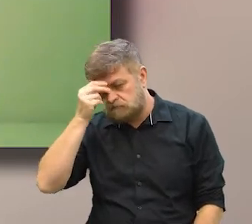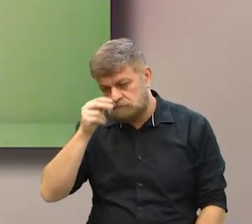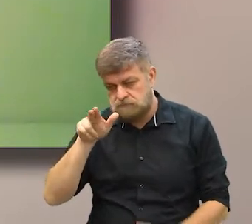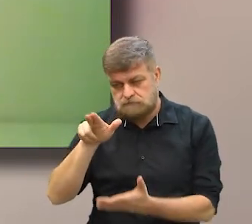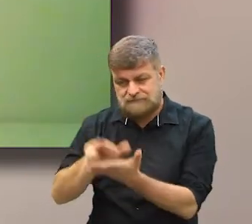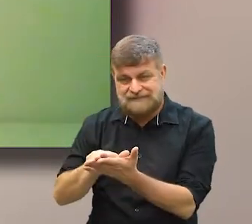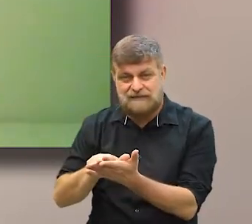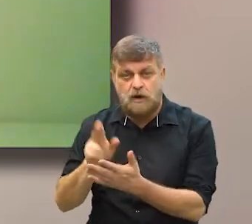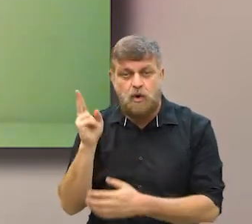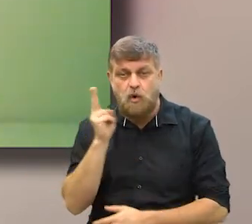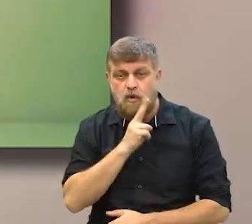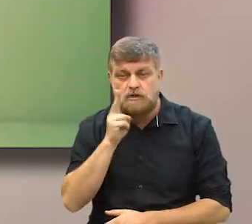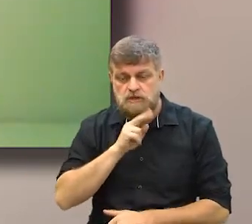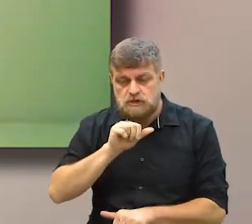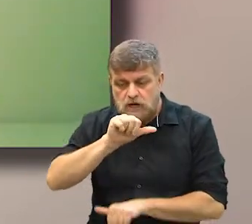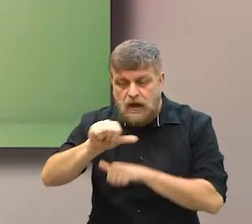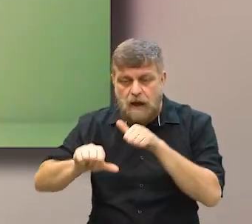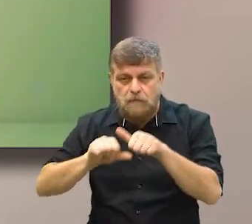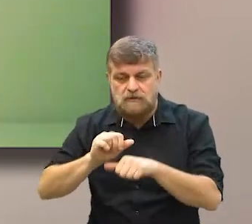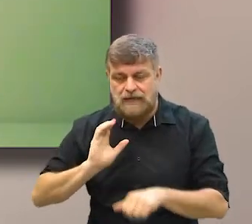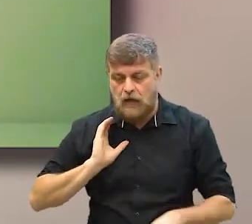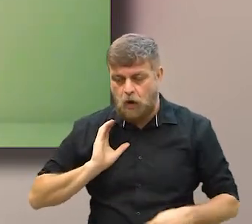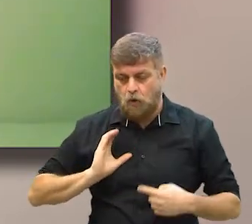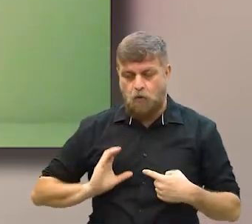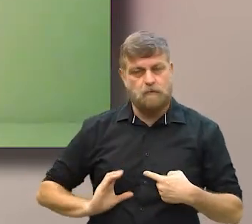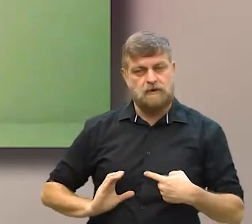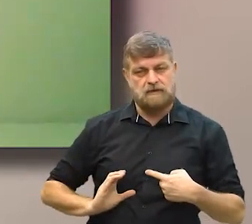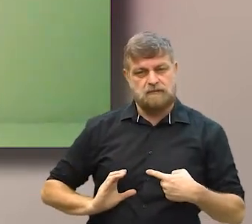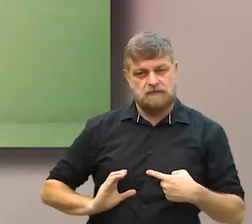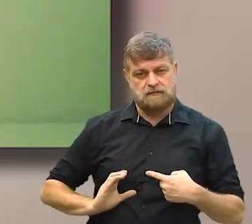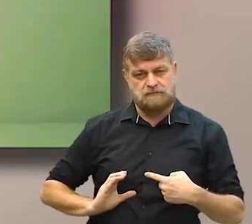Esses indivíduos precisam urgente de uma mudança